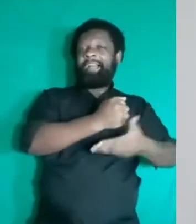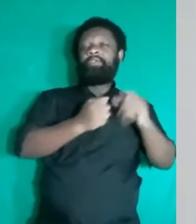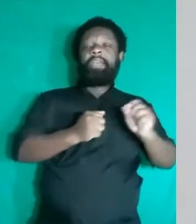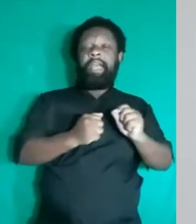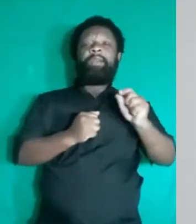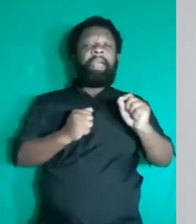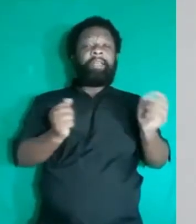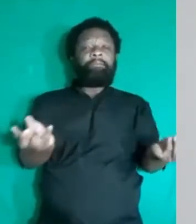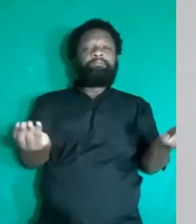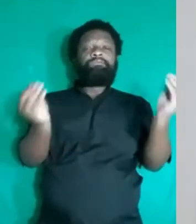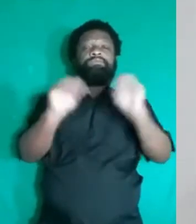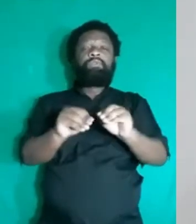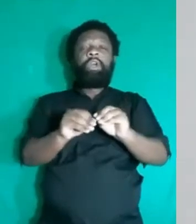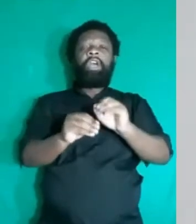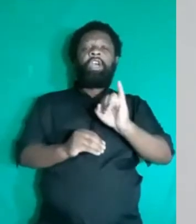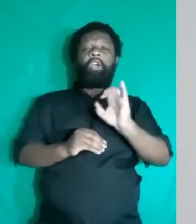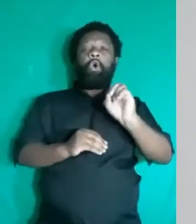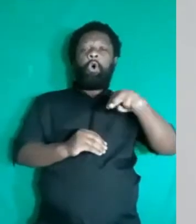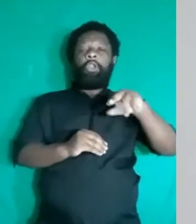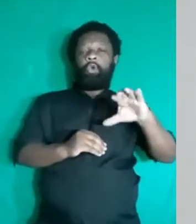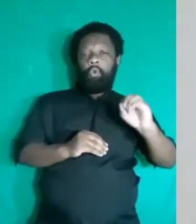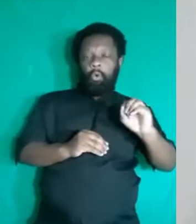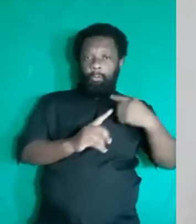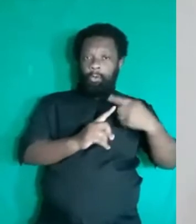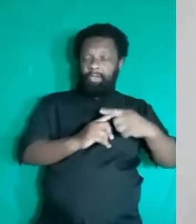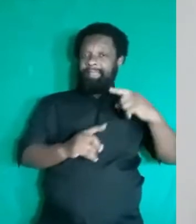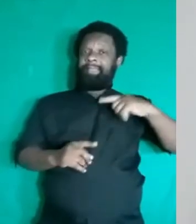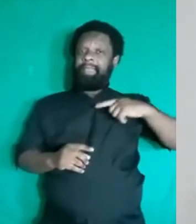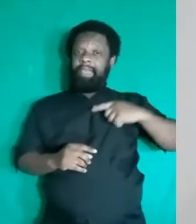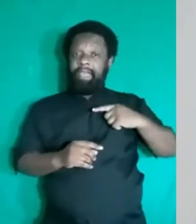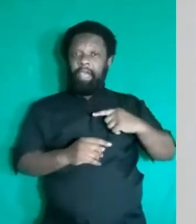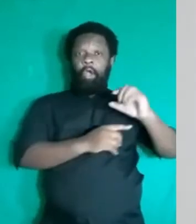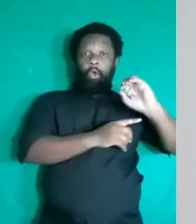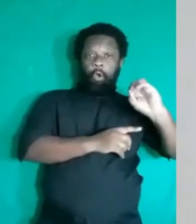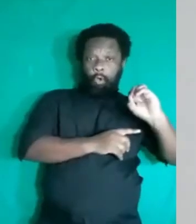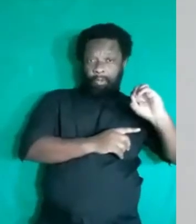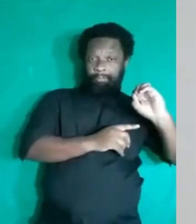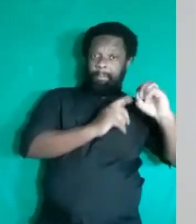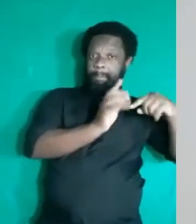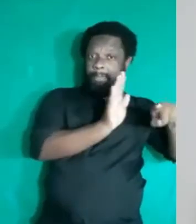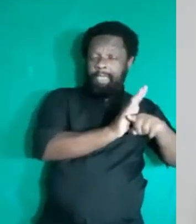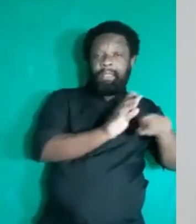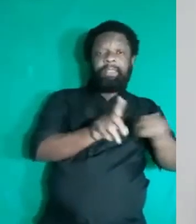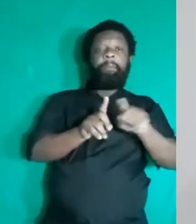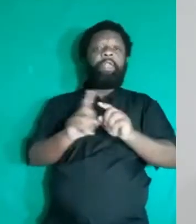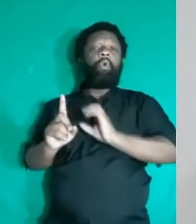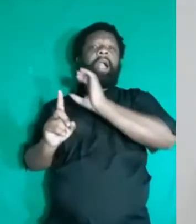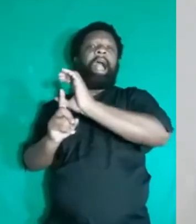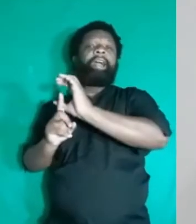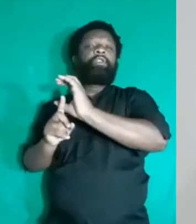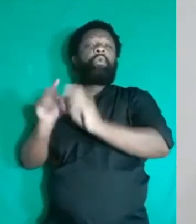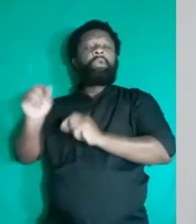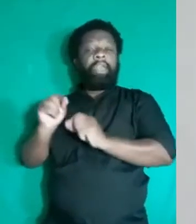pouquinho da aula passada que nós falamos das bases. As bases são compostos iônicos. Por quê? Porque elas têm como ânion o